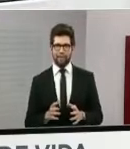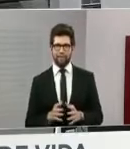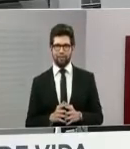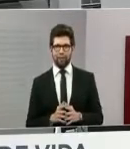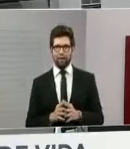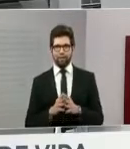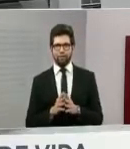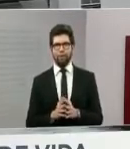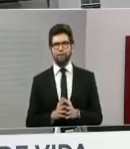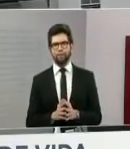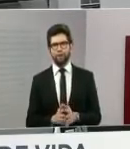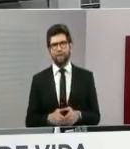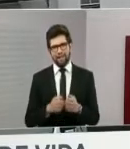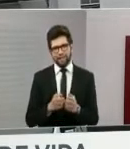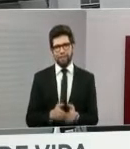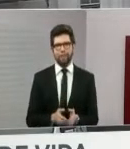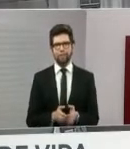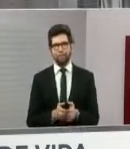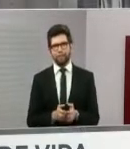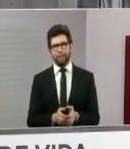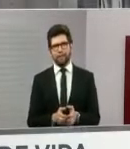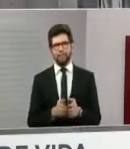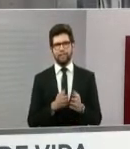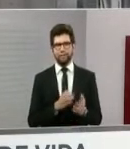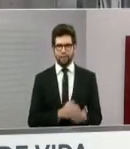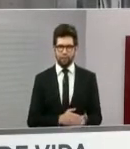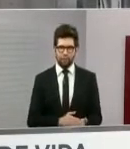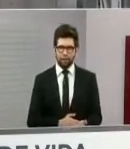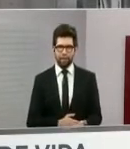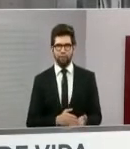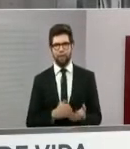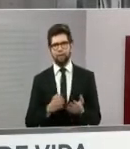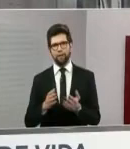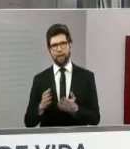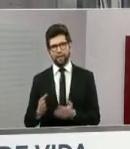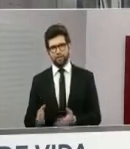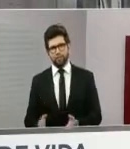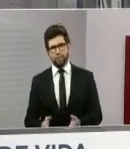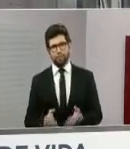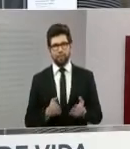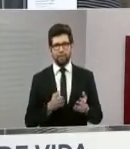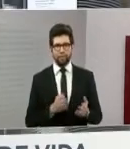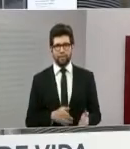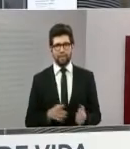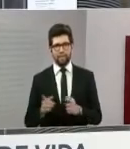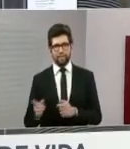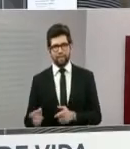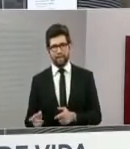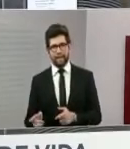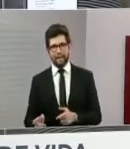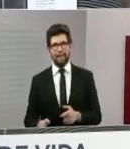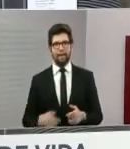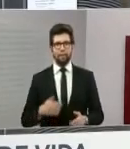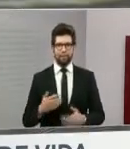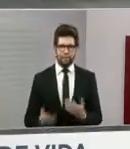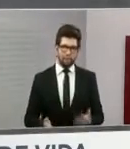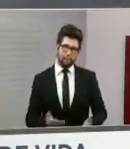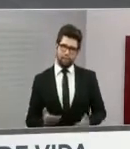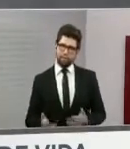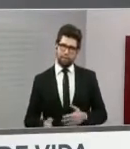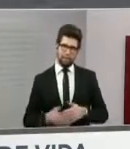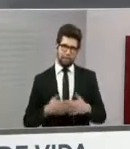telespectador a entender João tudo começou exatamente quando essa mulher de 58 anos foi levar o marido de 92 até agência bancária